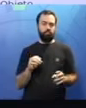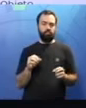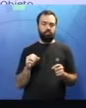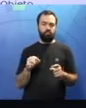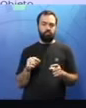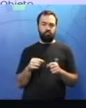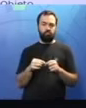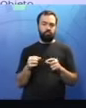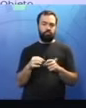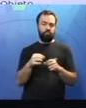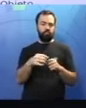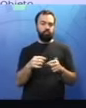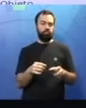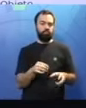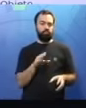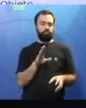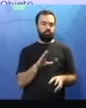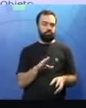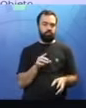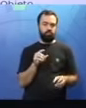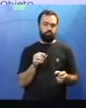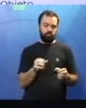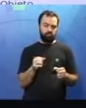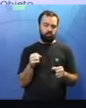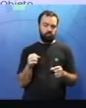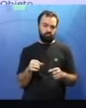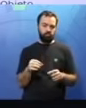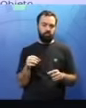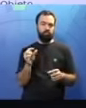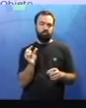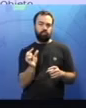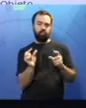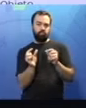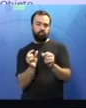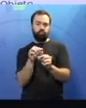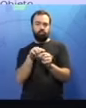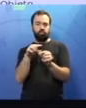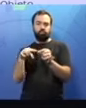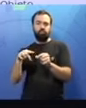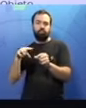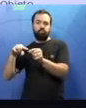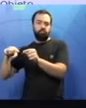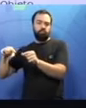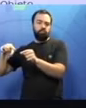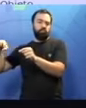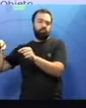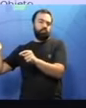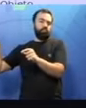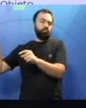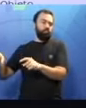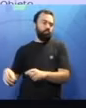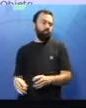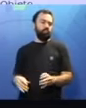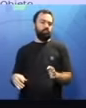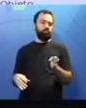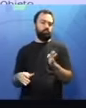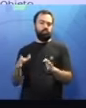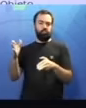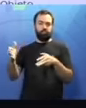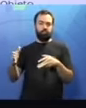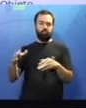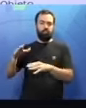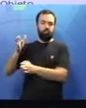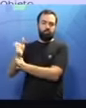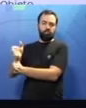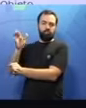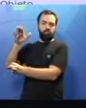outras, a transmissão ela passa de uma partícula para outra até que ela chegue até um objeto ou uma parede.